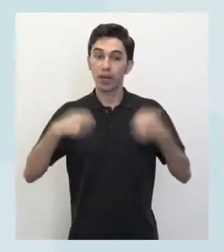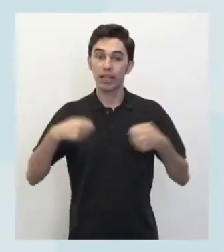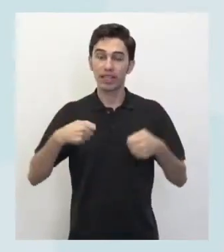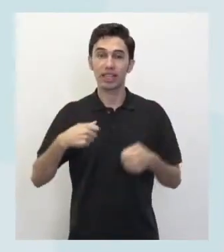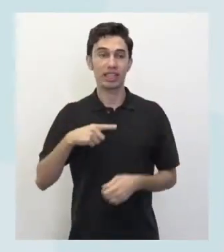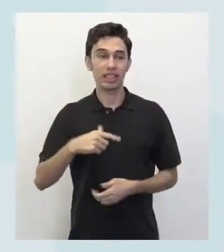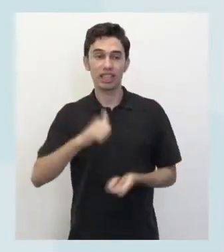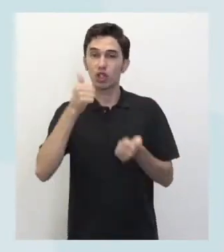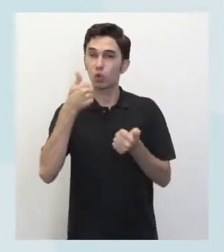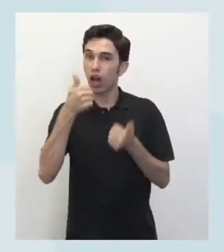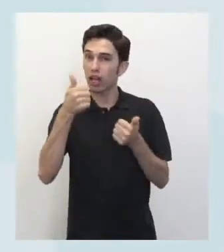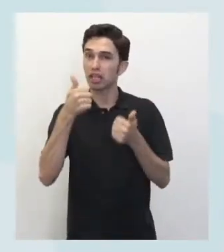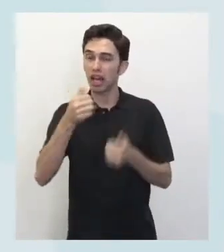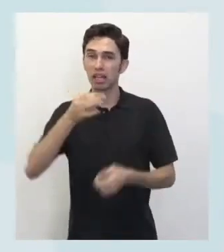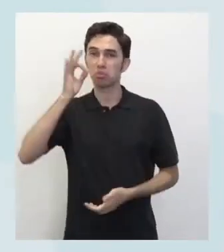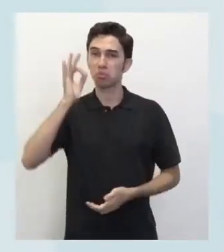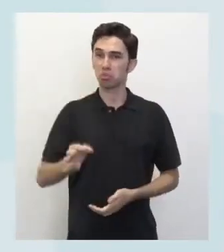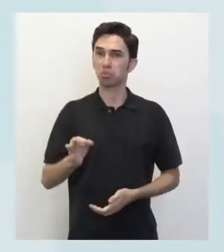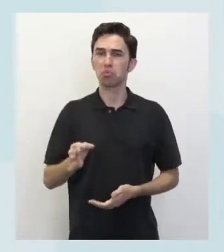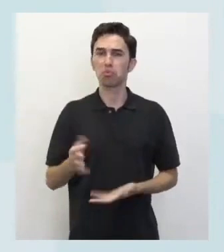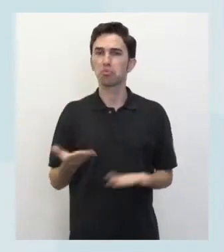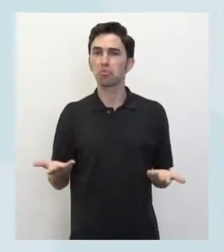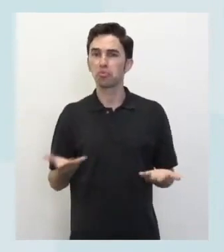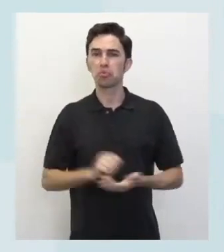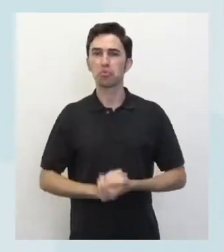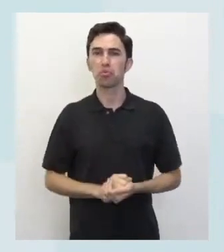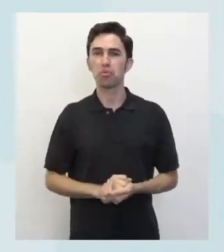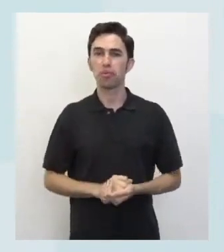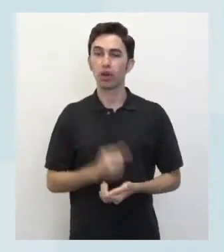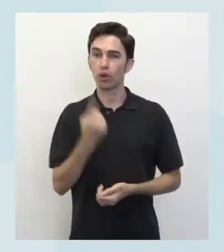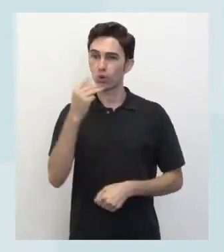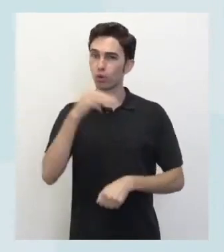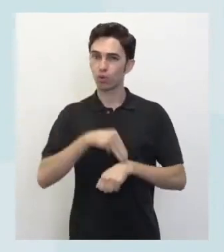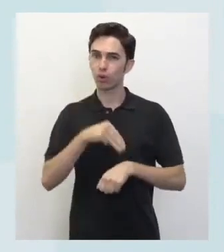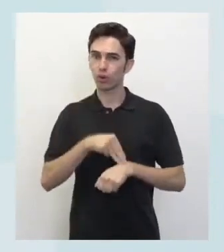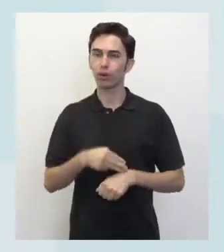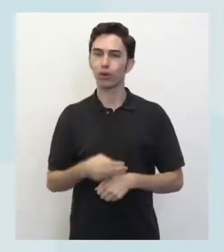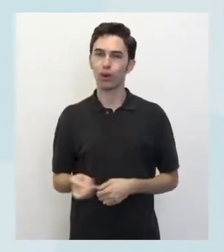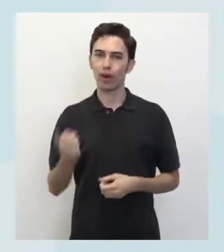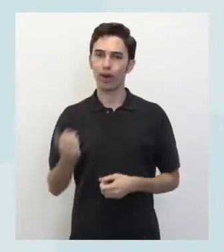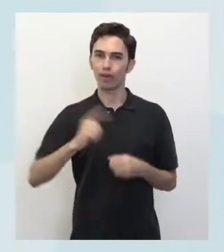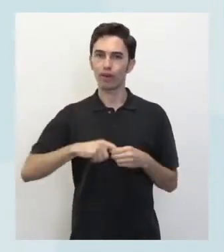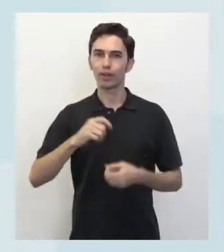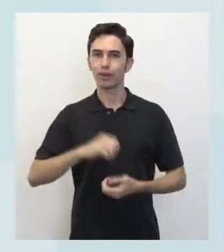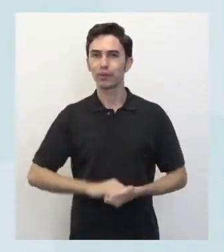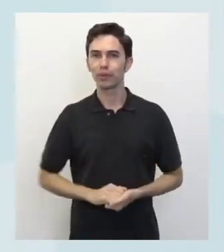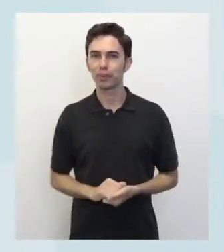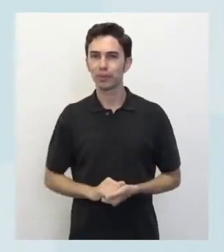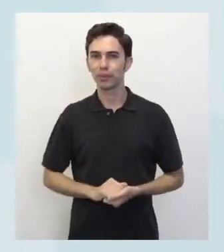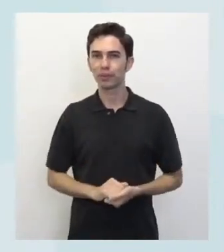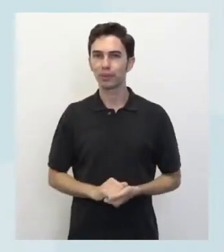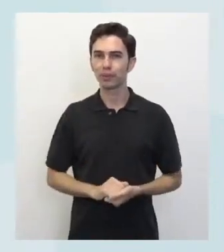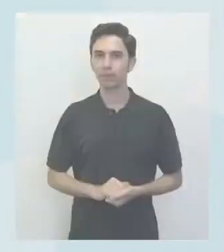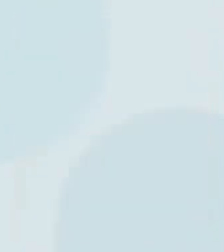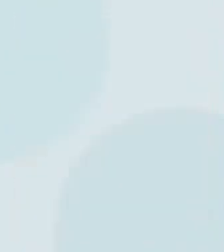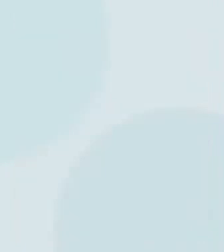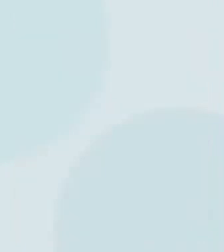de qualidade? Uma pergunta bem objetiva, em 1 minuto, e a gente volta.